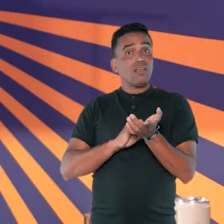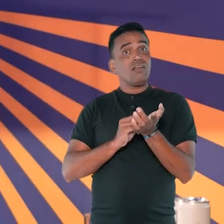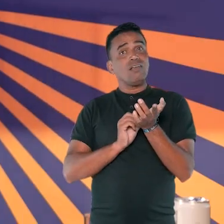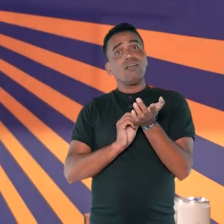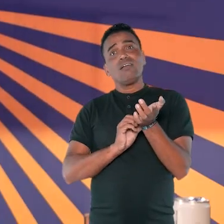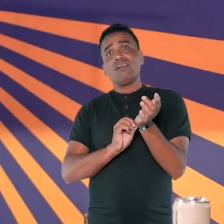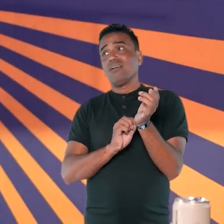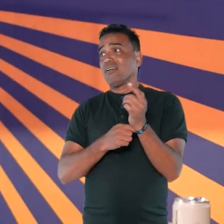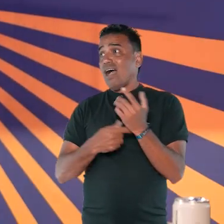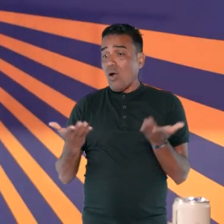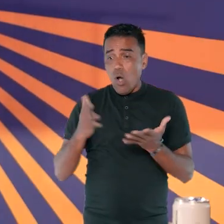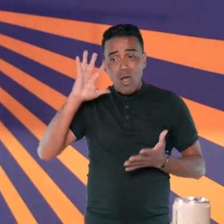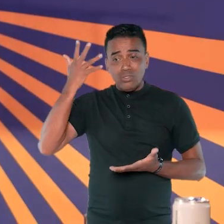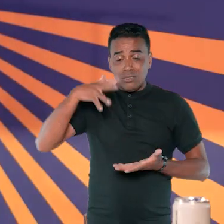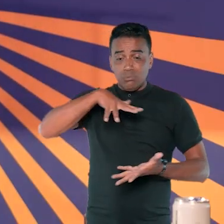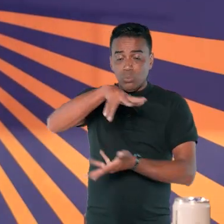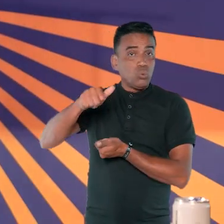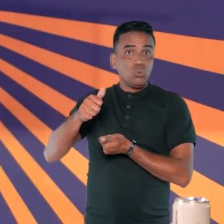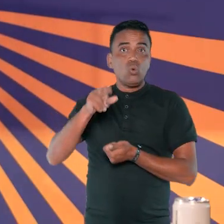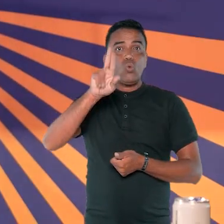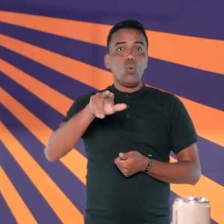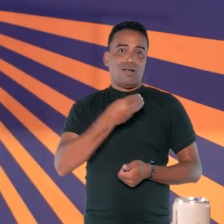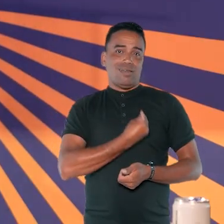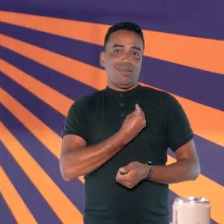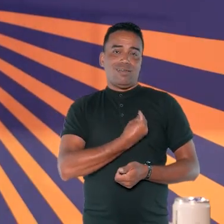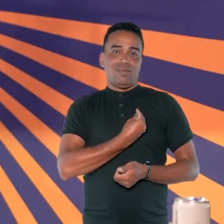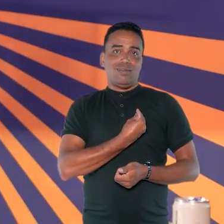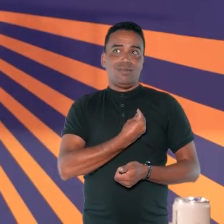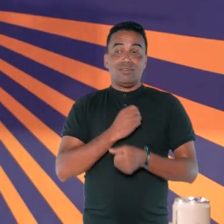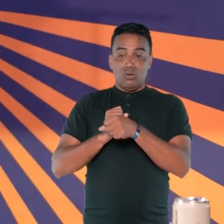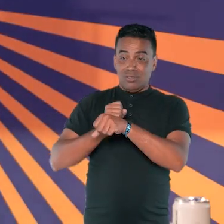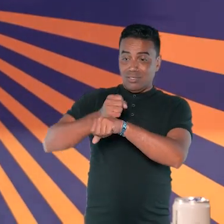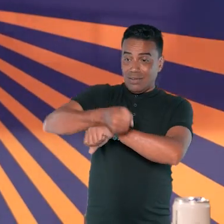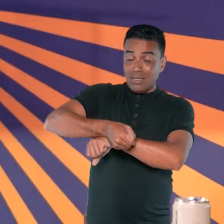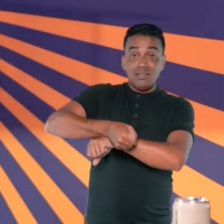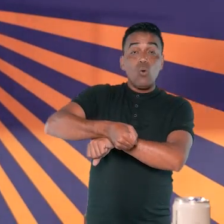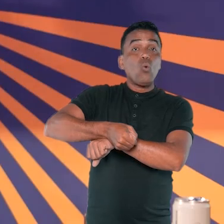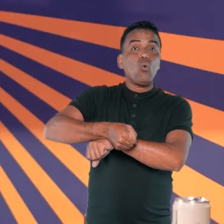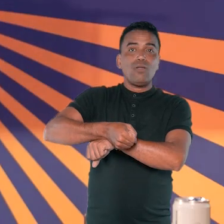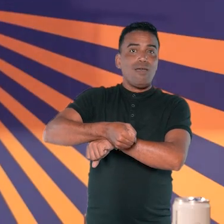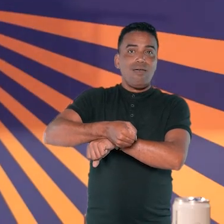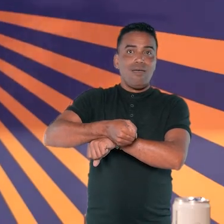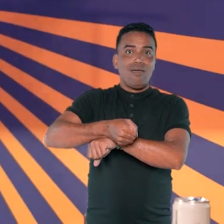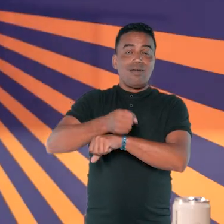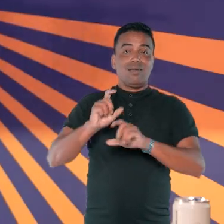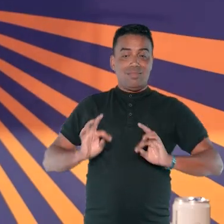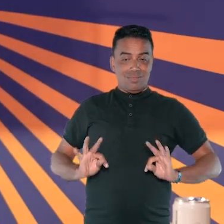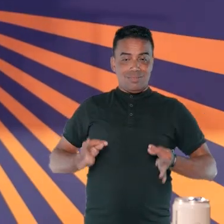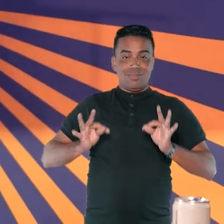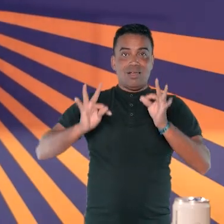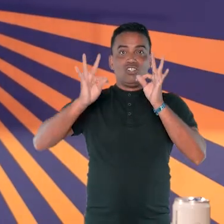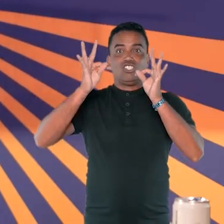nunca vivemos. O que nós estamos vendo da escravização agora pelas máquinas e as